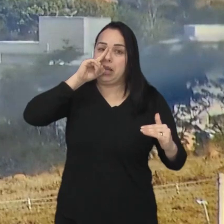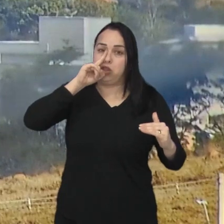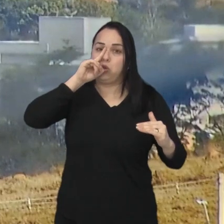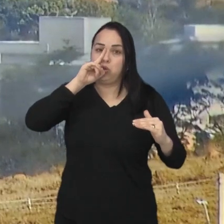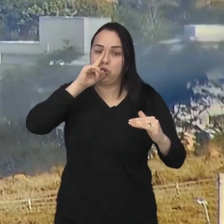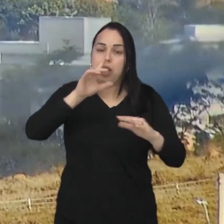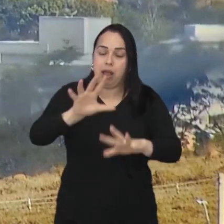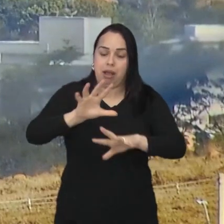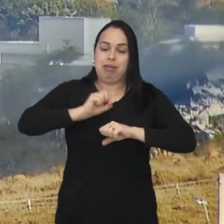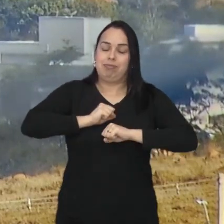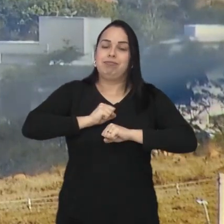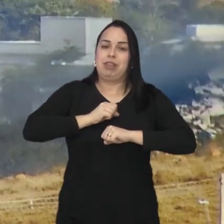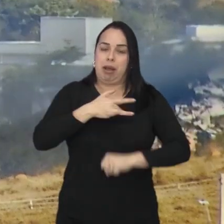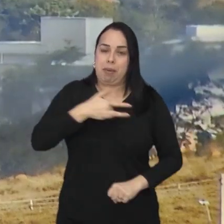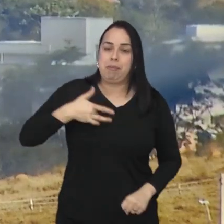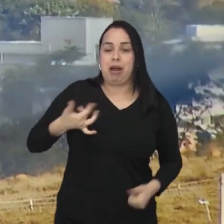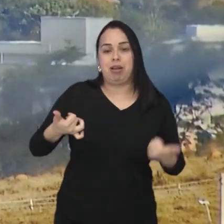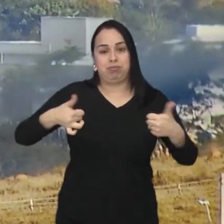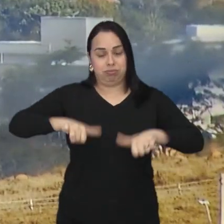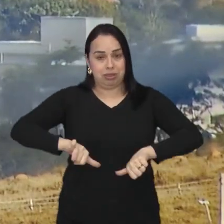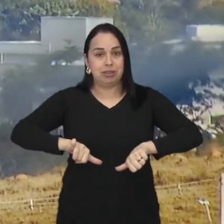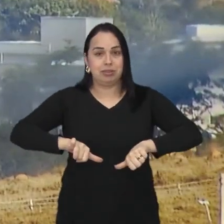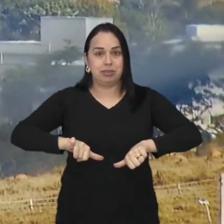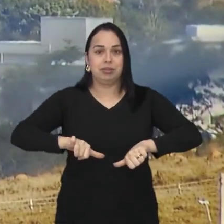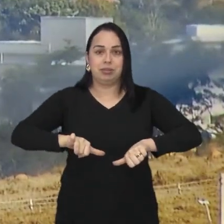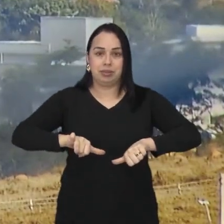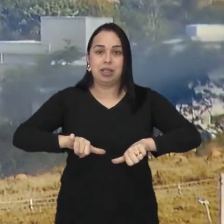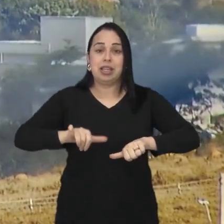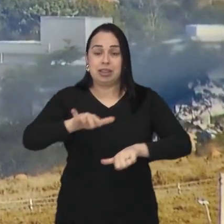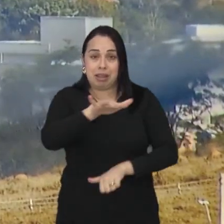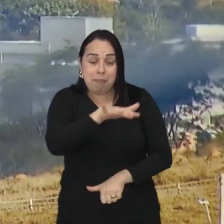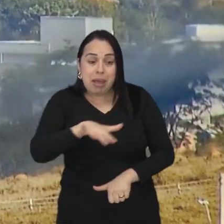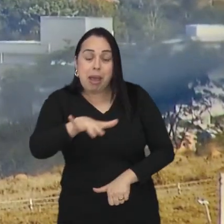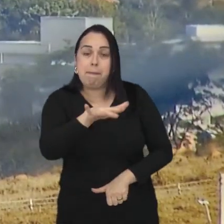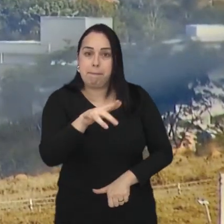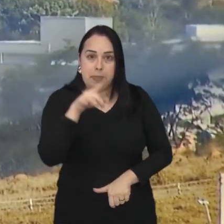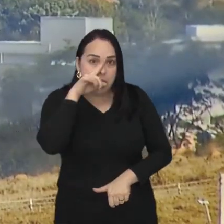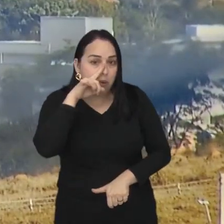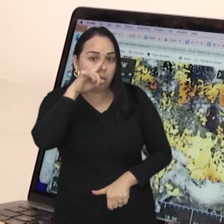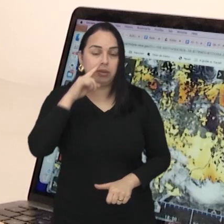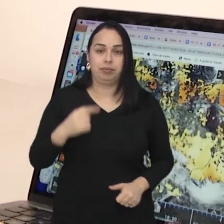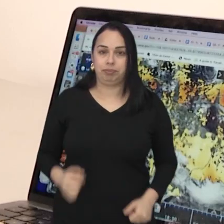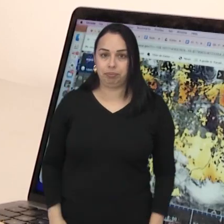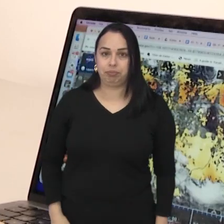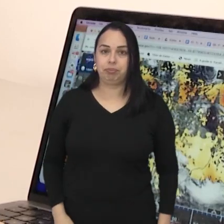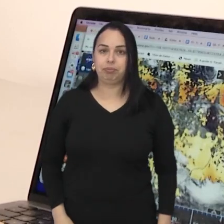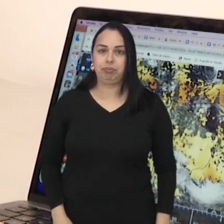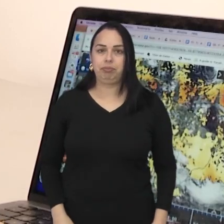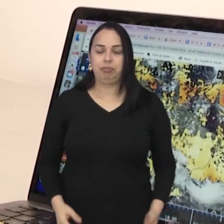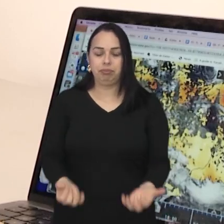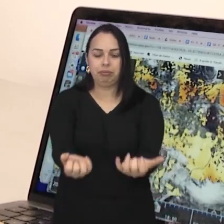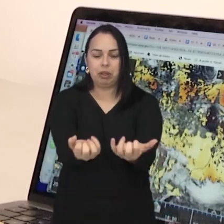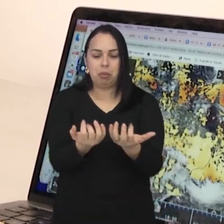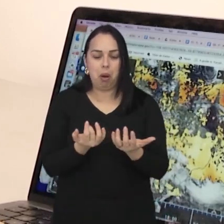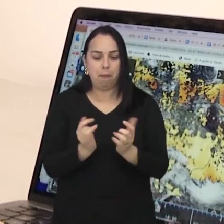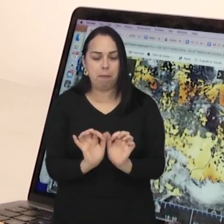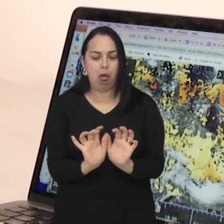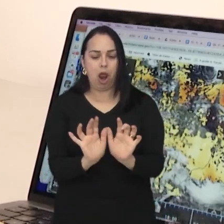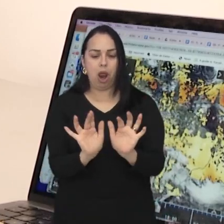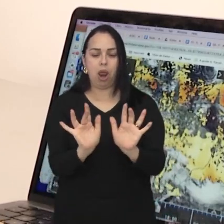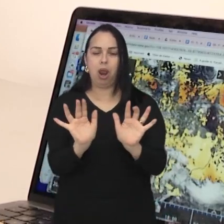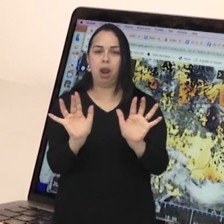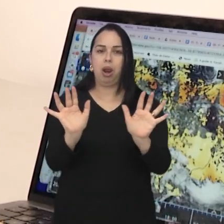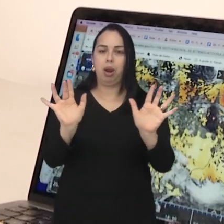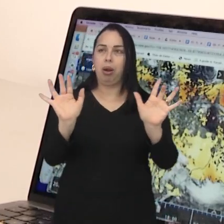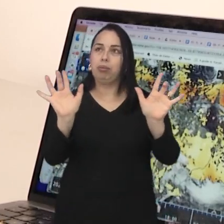mais prejudicial à saúde e coloca a população local em risco. Elas emitem uma grande quantidade